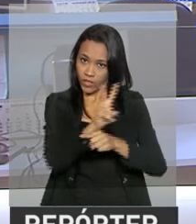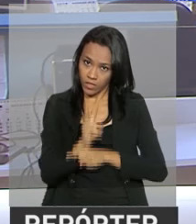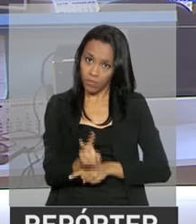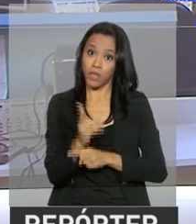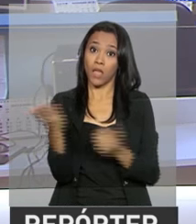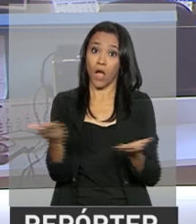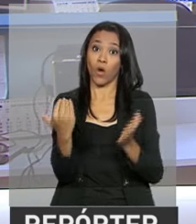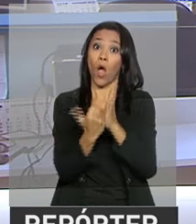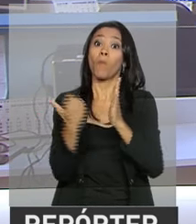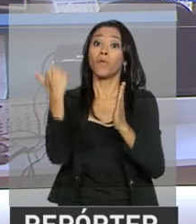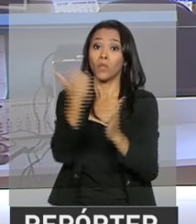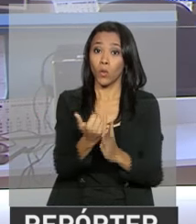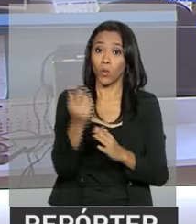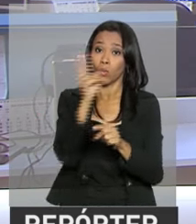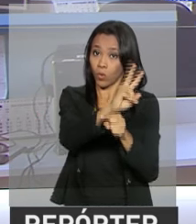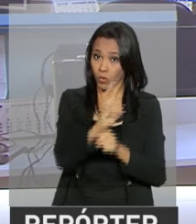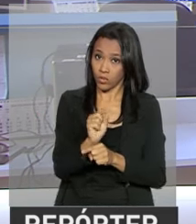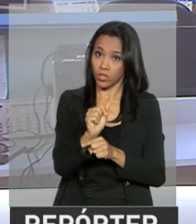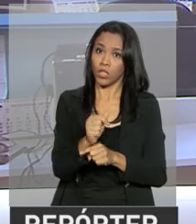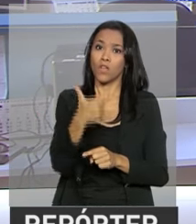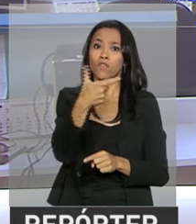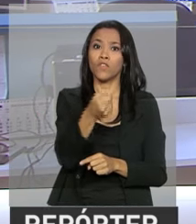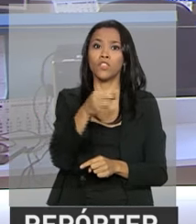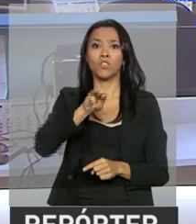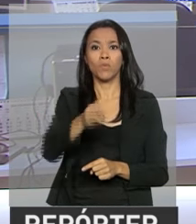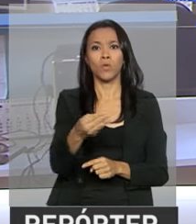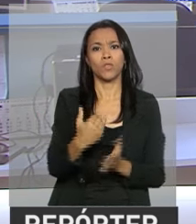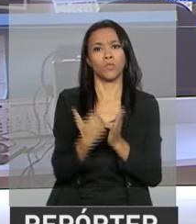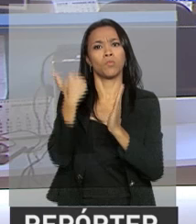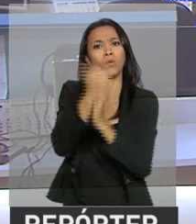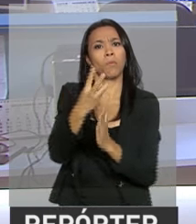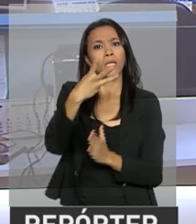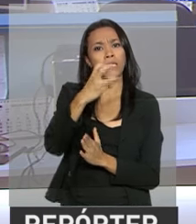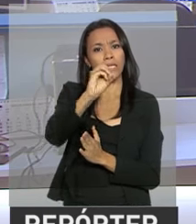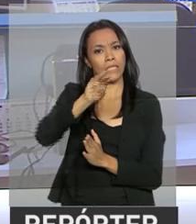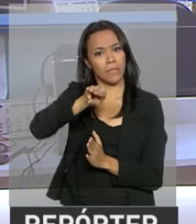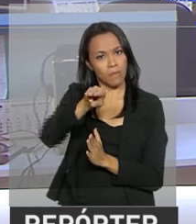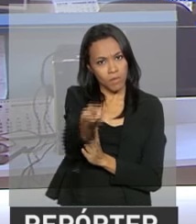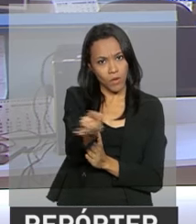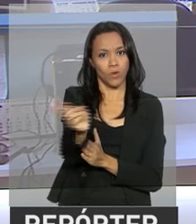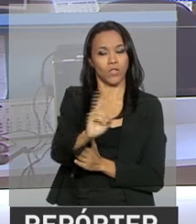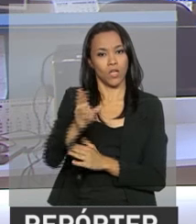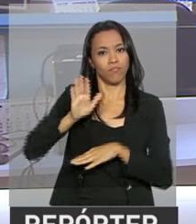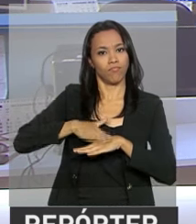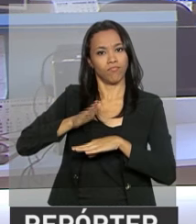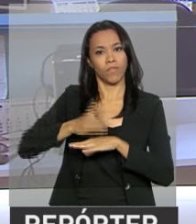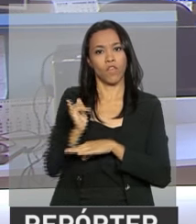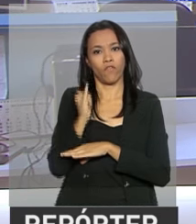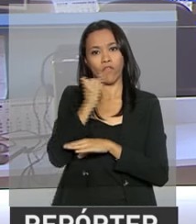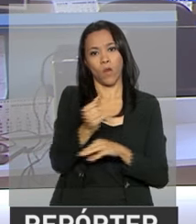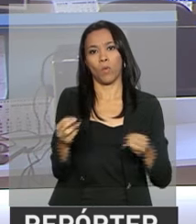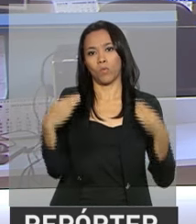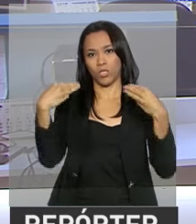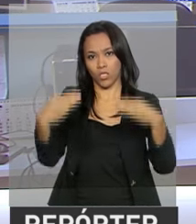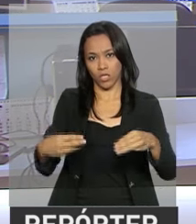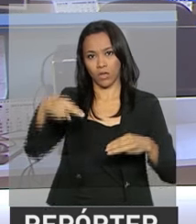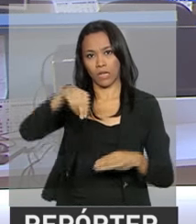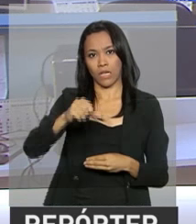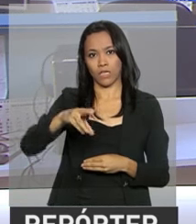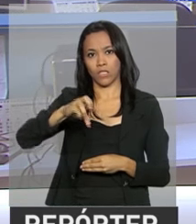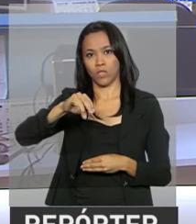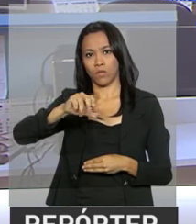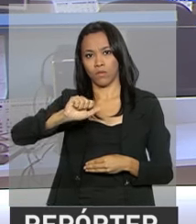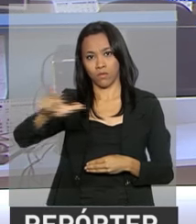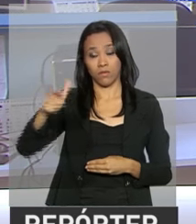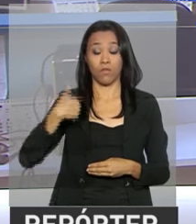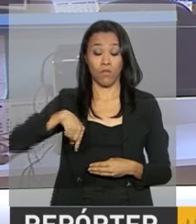aumentou passou de 20 milhões para R 30 milhões de reais segundo o Ministério da Integração Nacional e